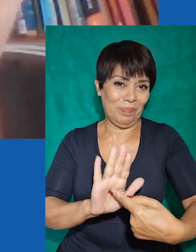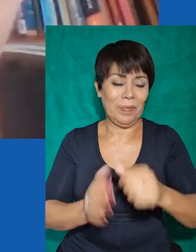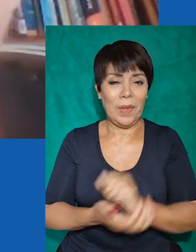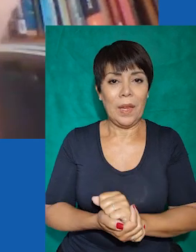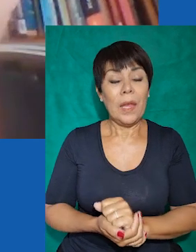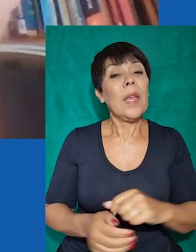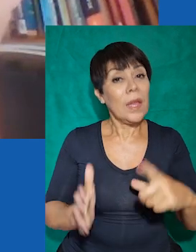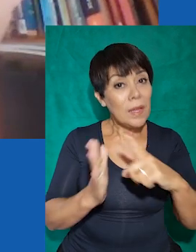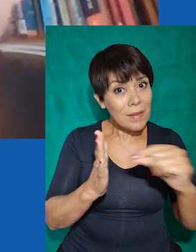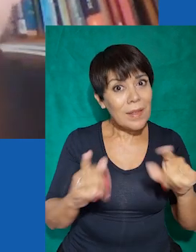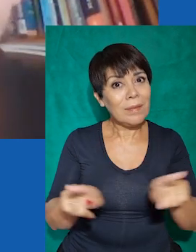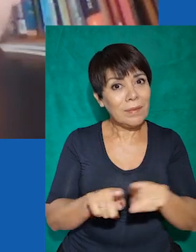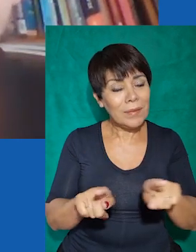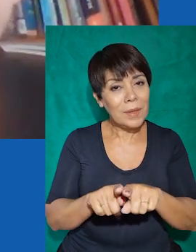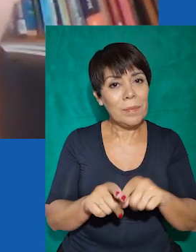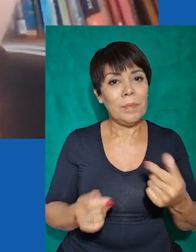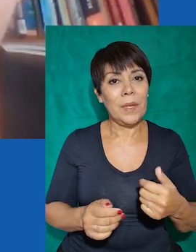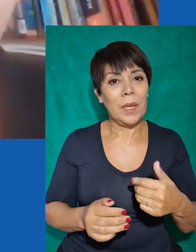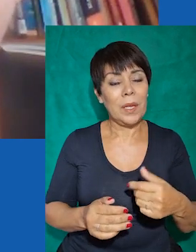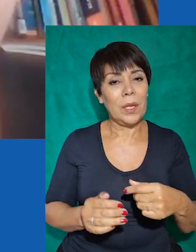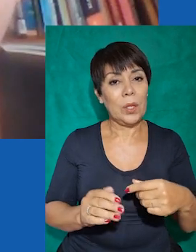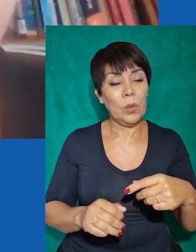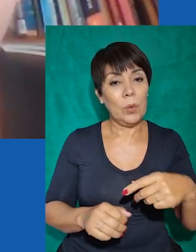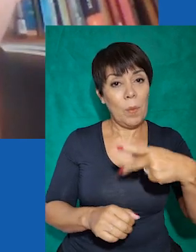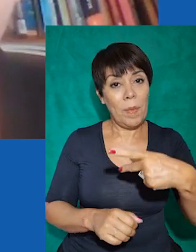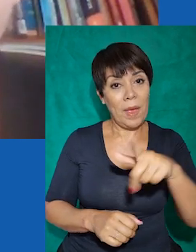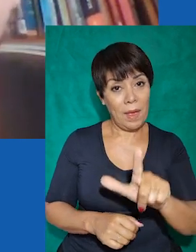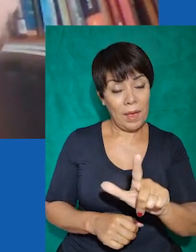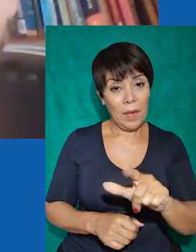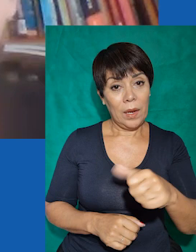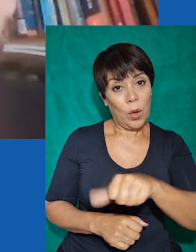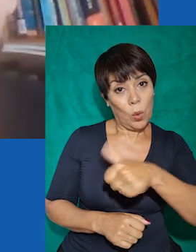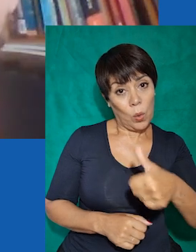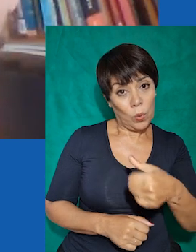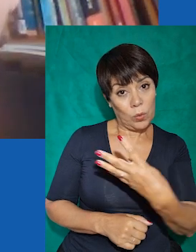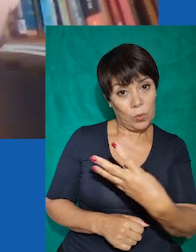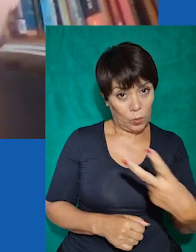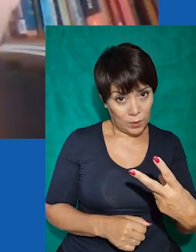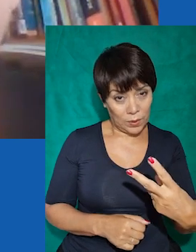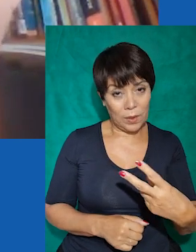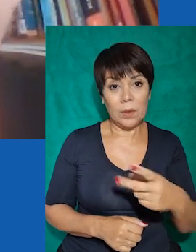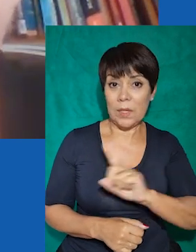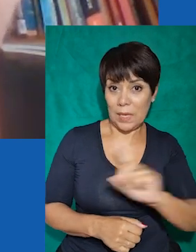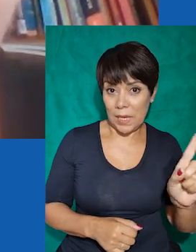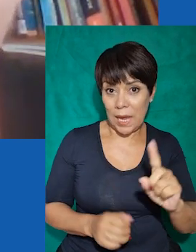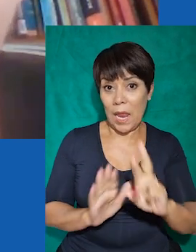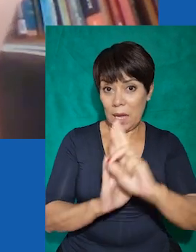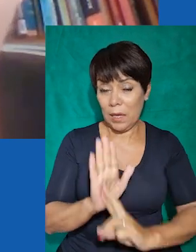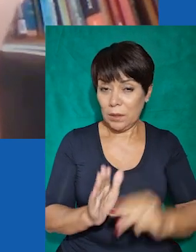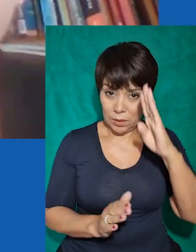também destacar que no projeto de lei 1142, do qual Joênia foi a